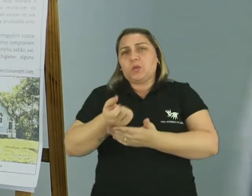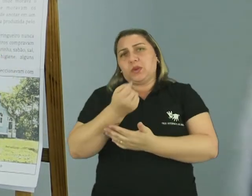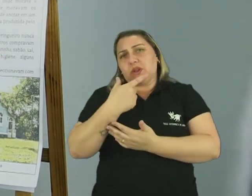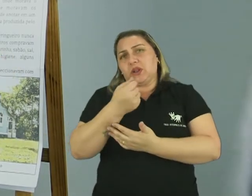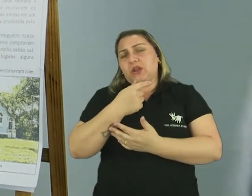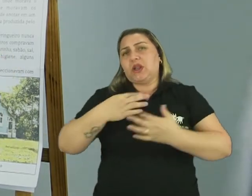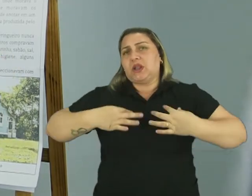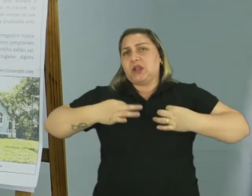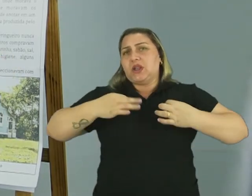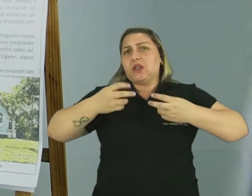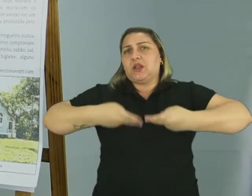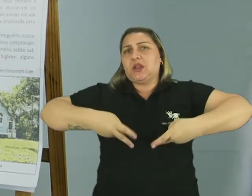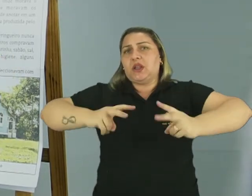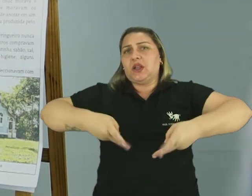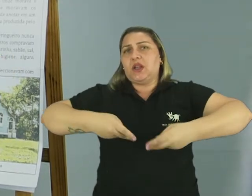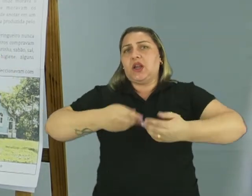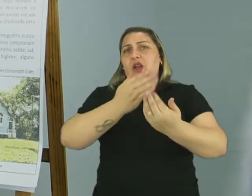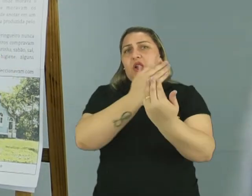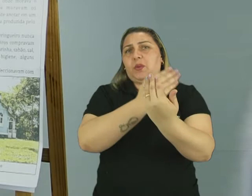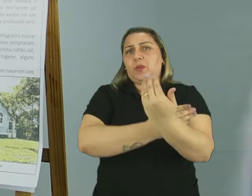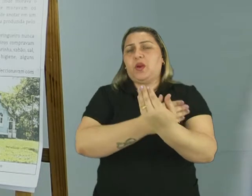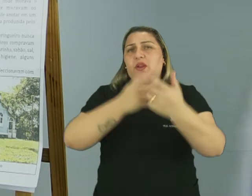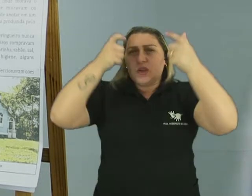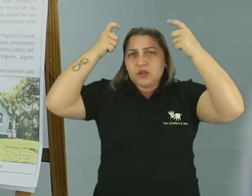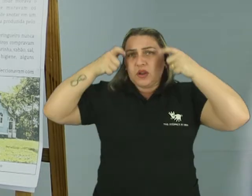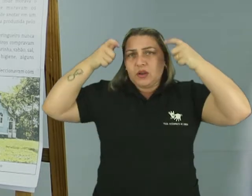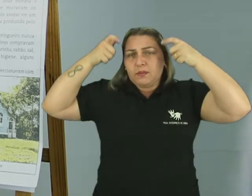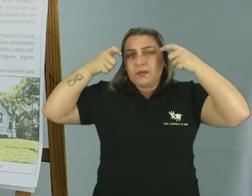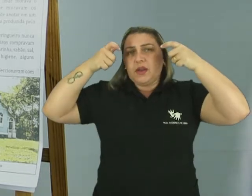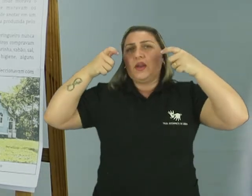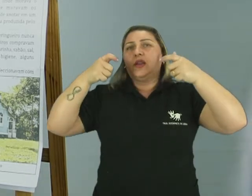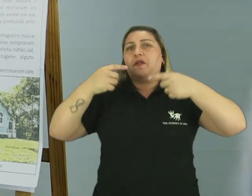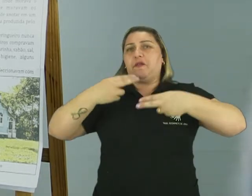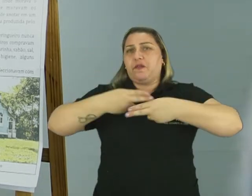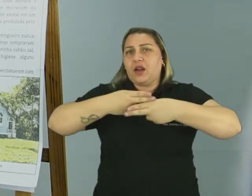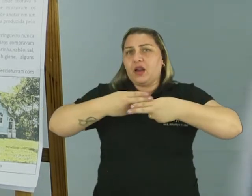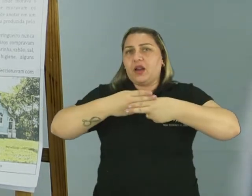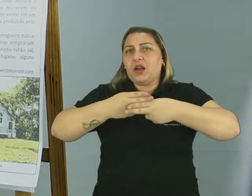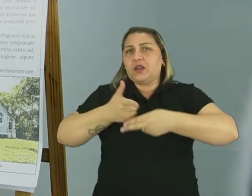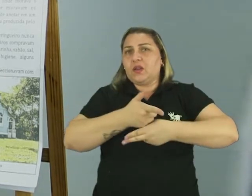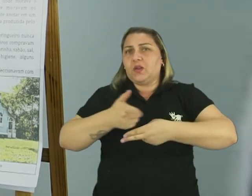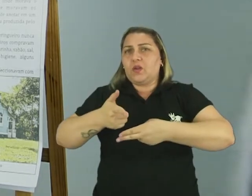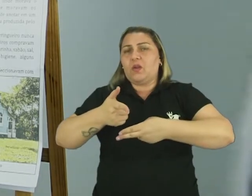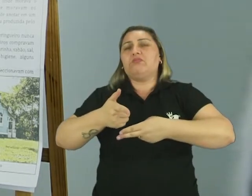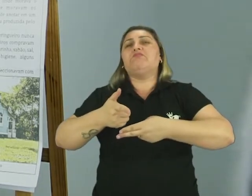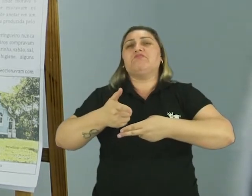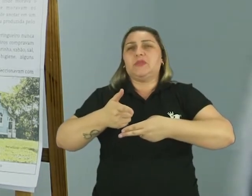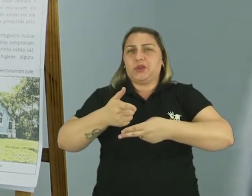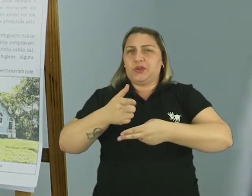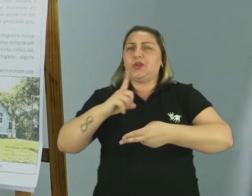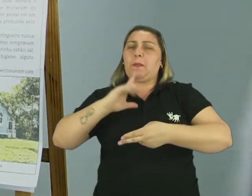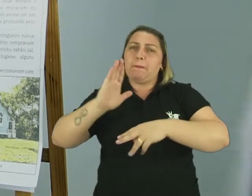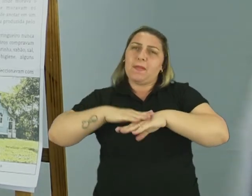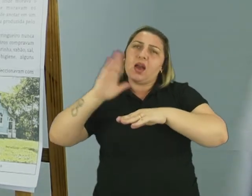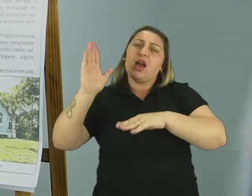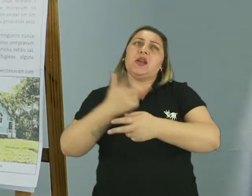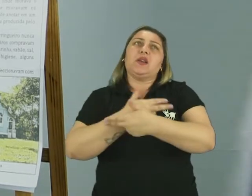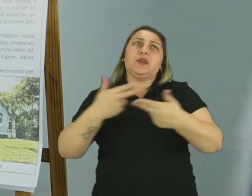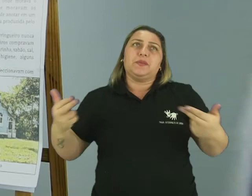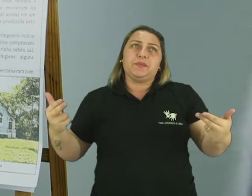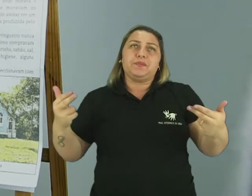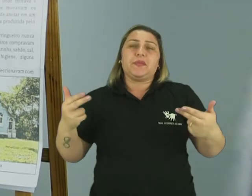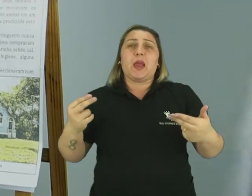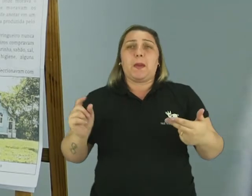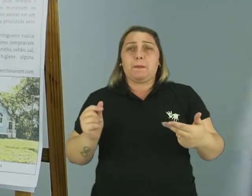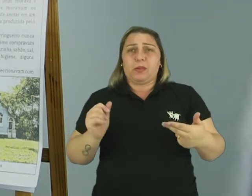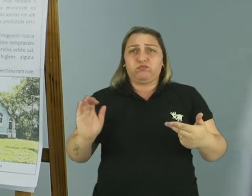medicamentos, tecidos, redes, botas, chapéus, facões, armas e munições, etc. Quando fala que eu vendia de